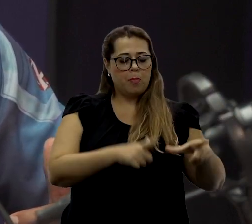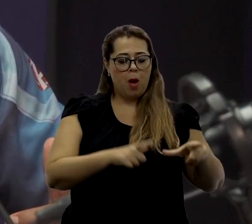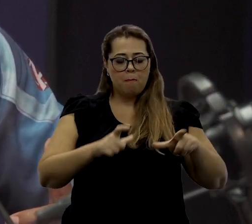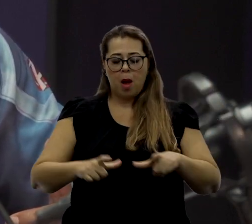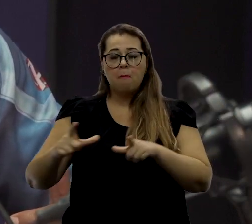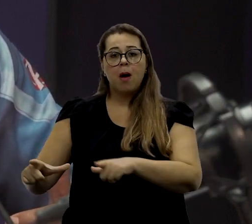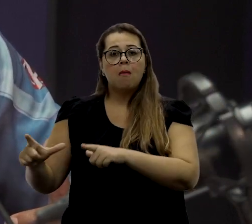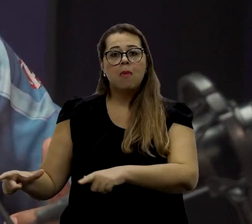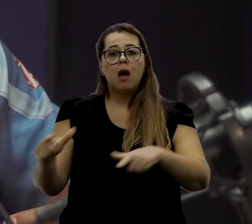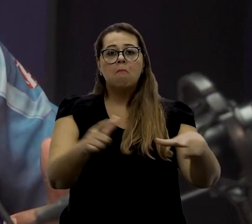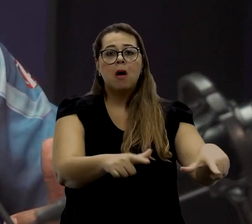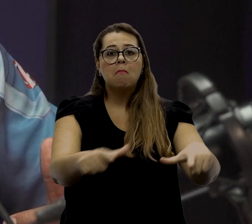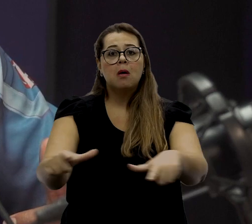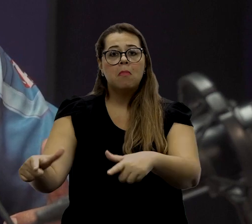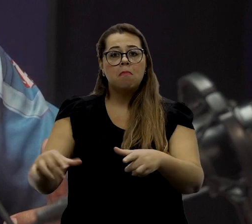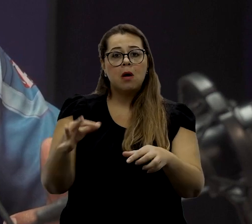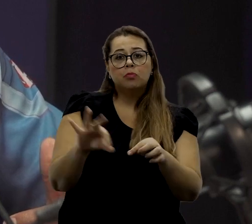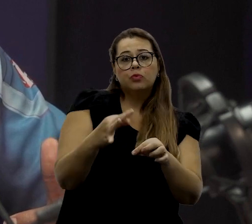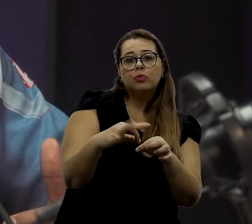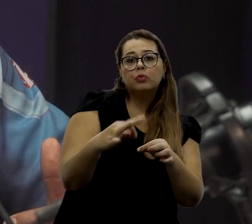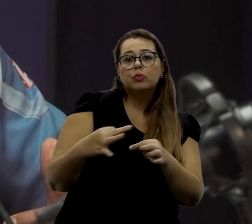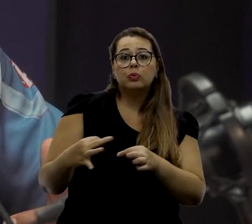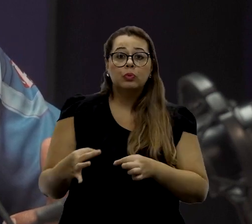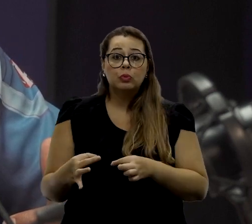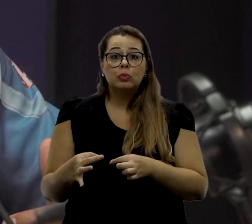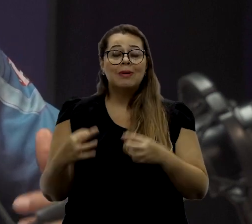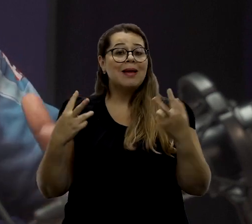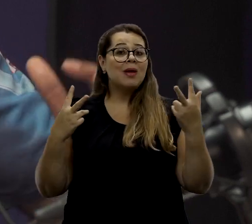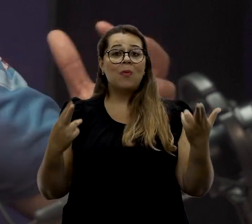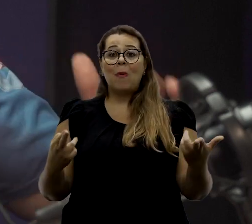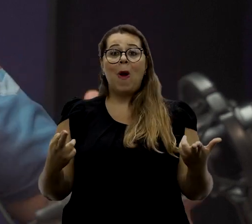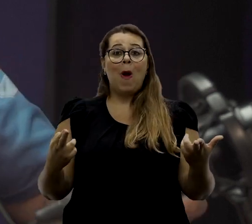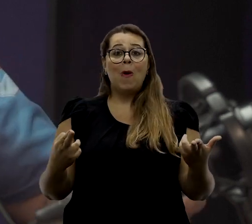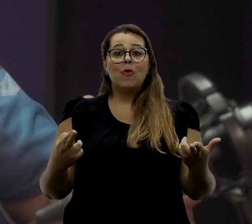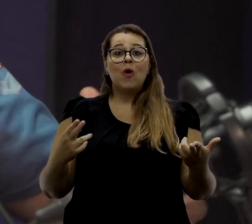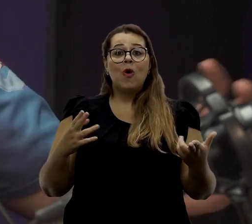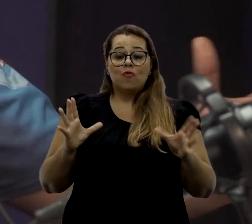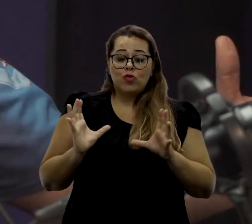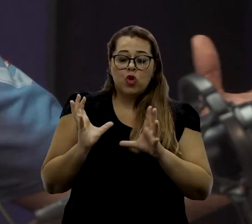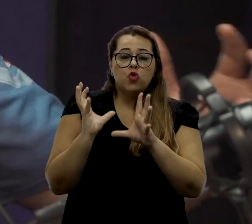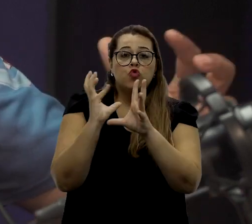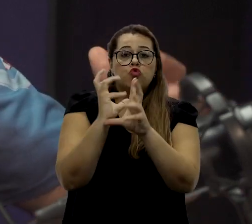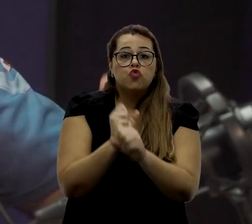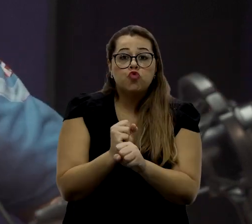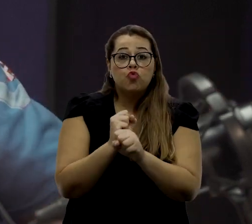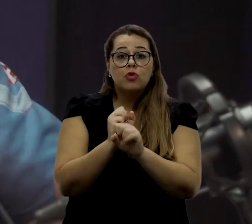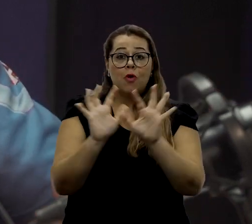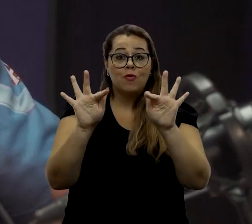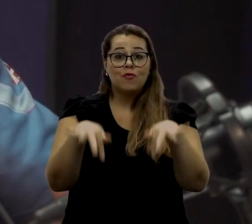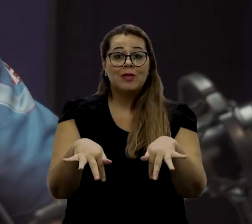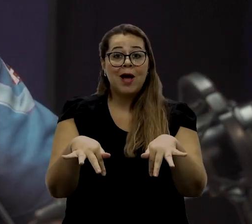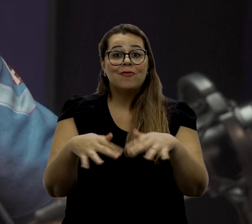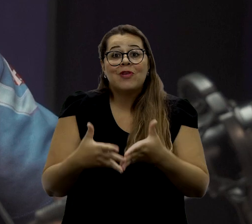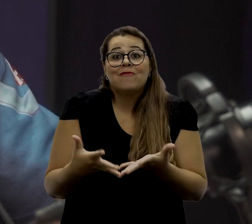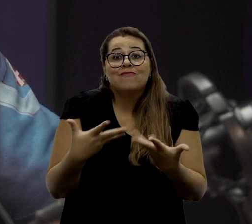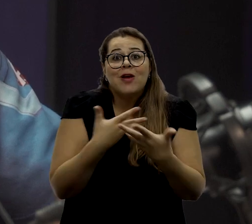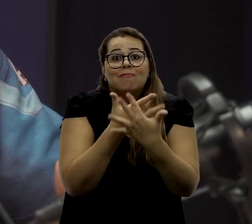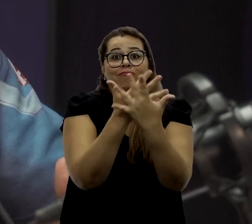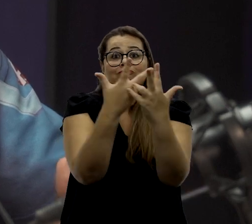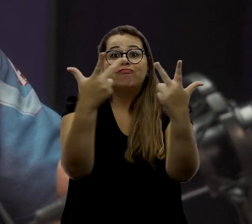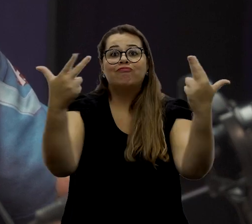feita de instantes. A vida é feita com uma grande colcha de retalhos, que no final junta tudo e dá uma